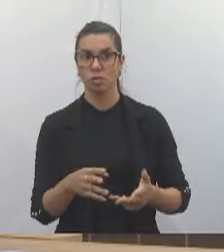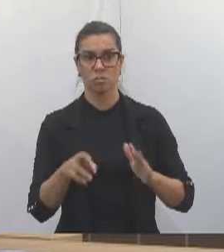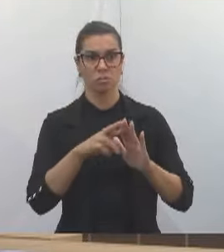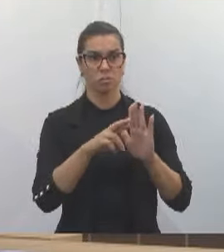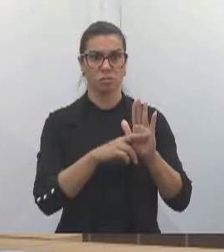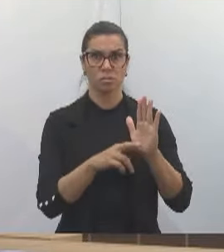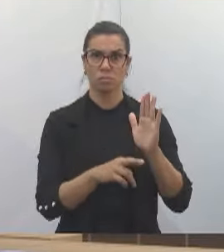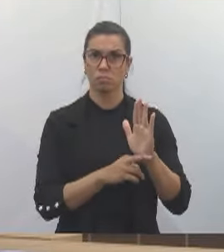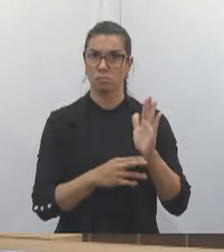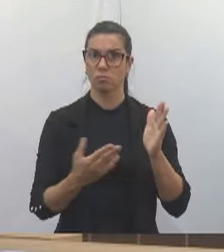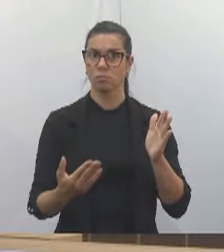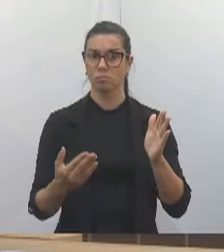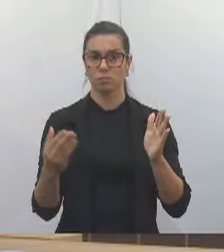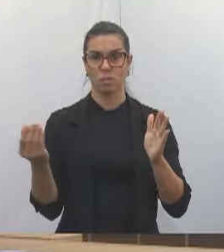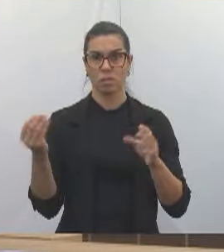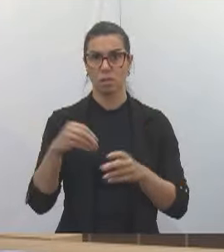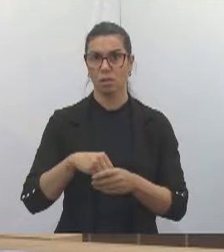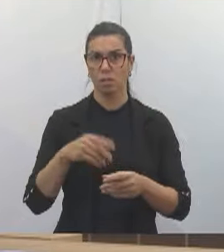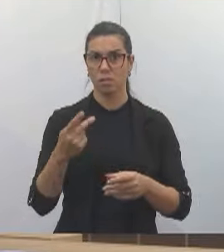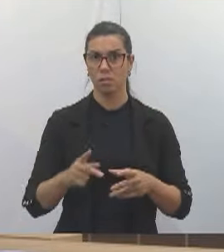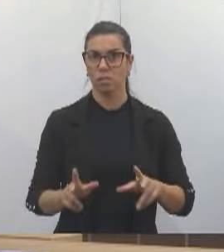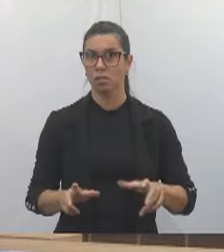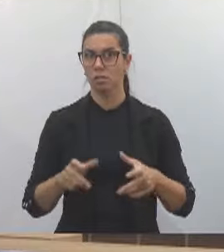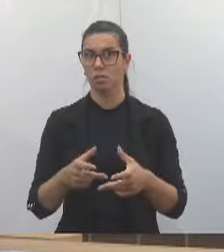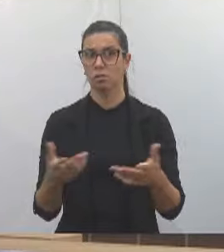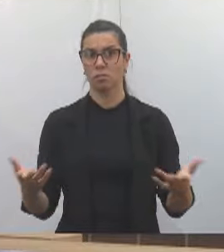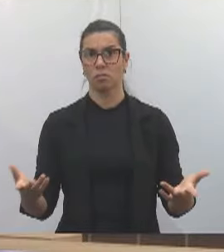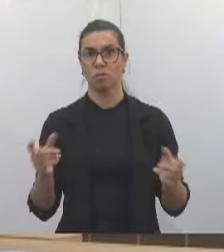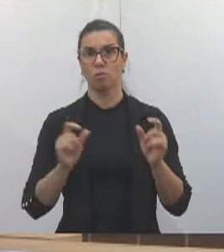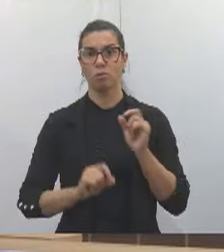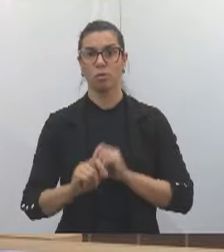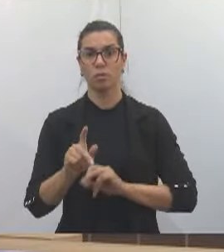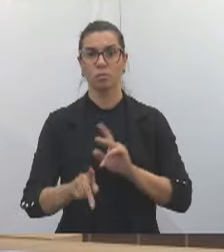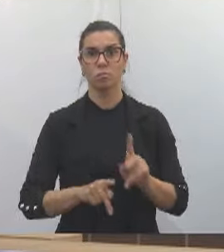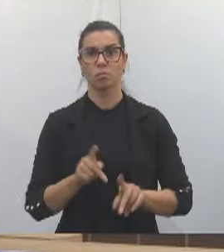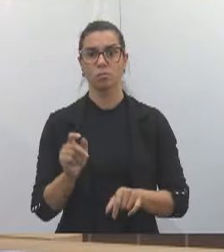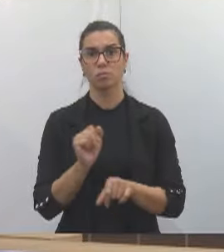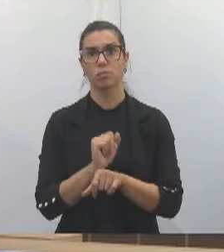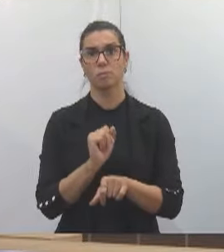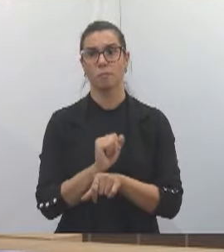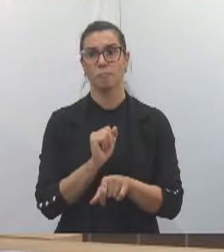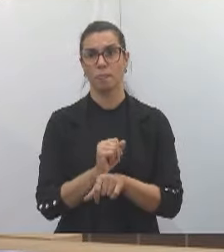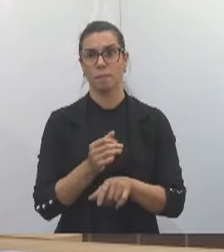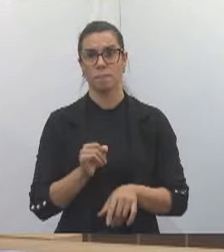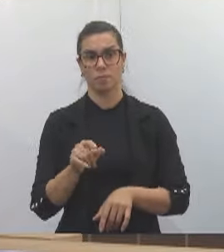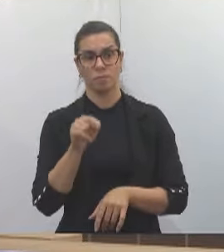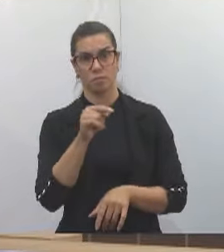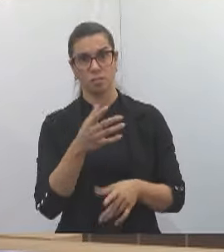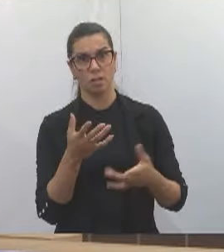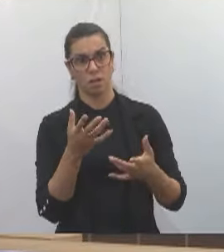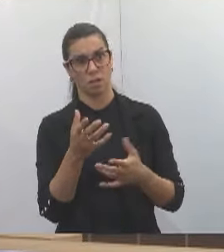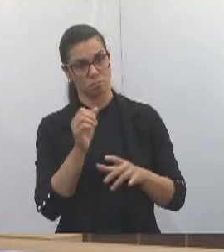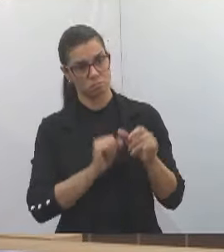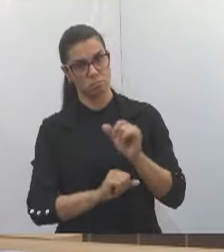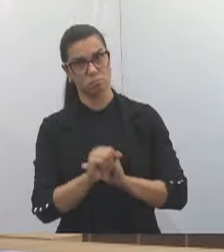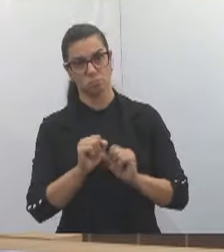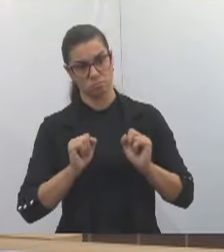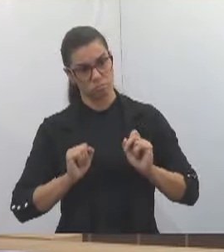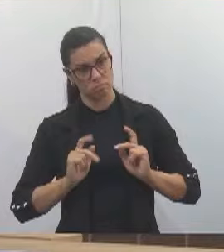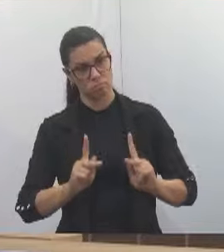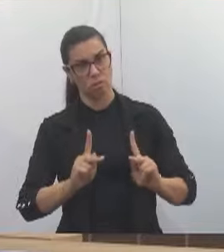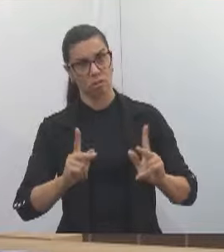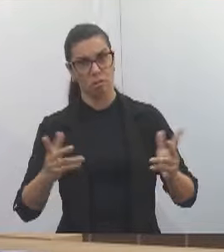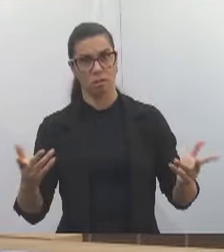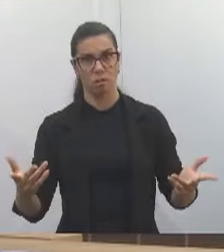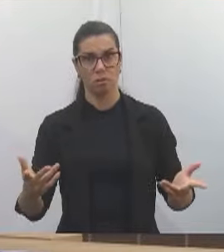que nós vamos fazer? O que, que a população vai esperar, Valmir? Isso é uma questão regimental. Se você quer mudar, muda. Você teve 5